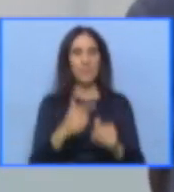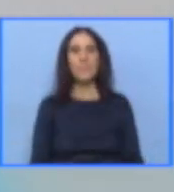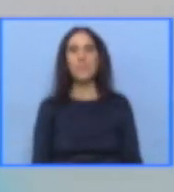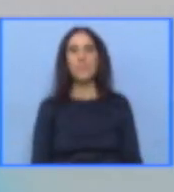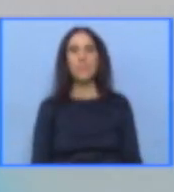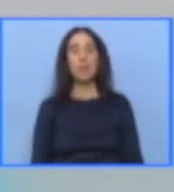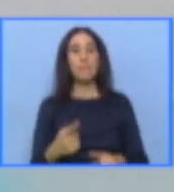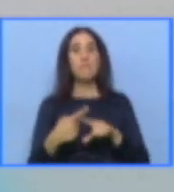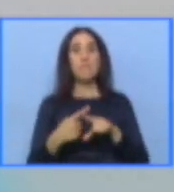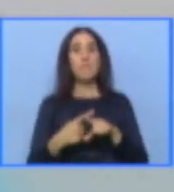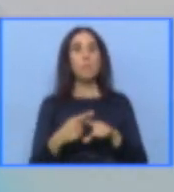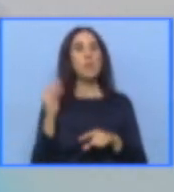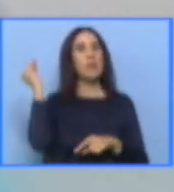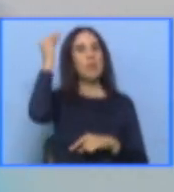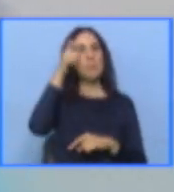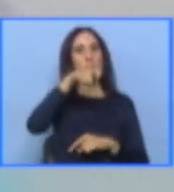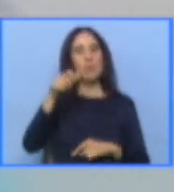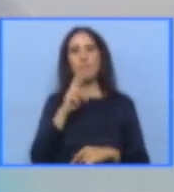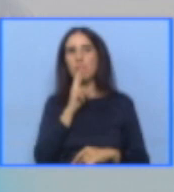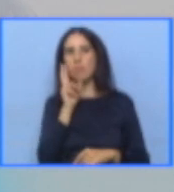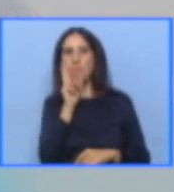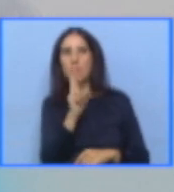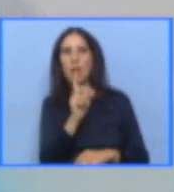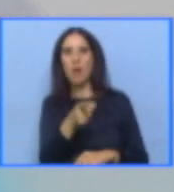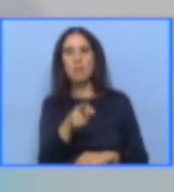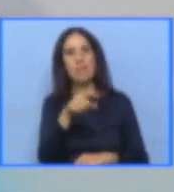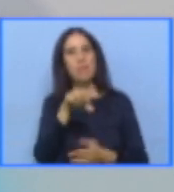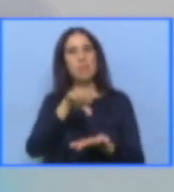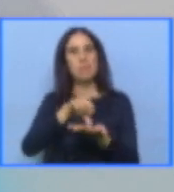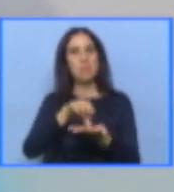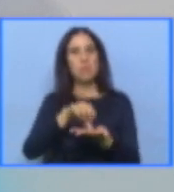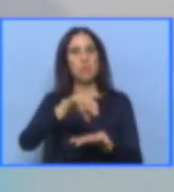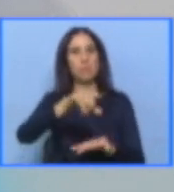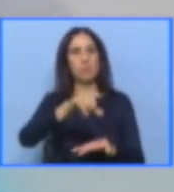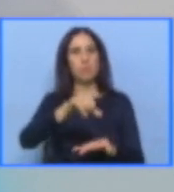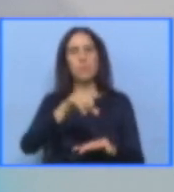atenção, o que é que os republicanos viram em Fátima? Viram que ali era um centro